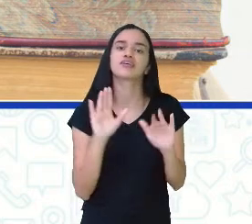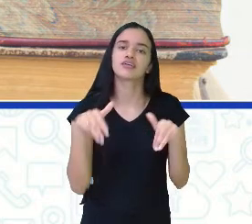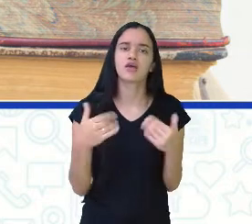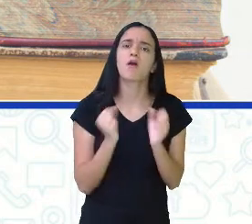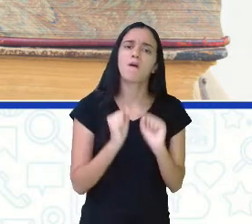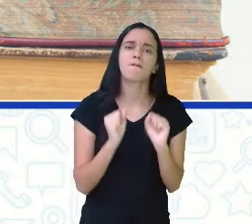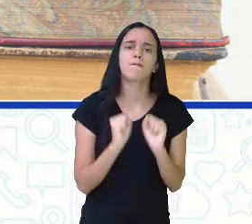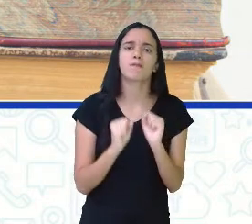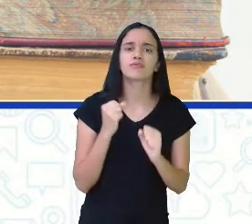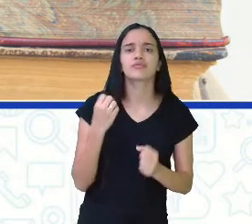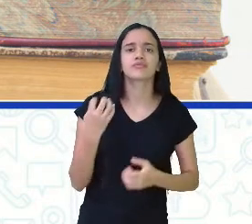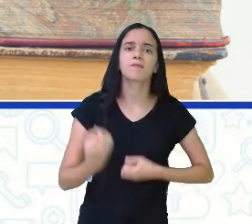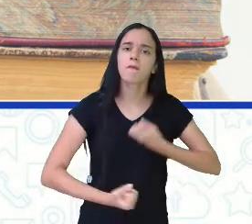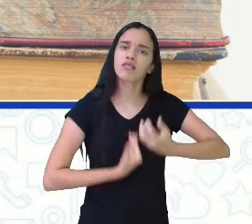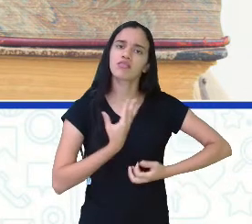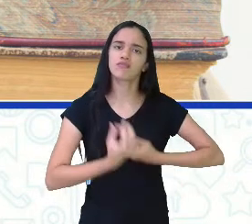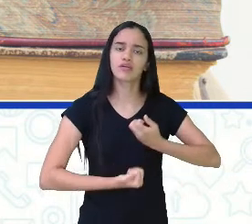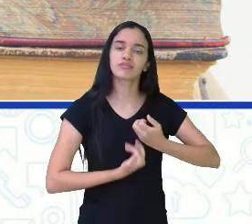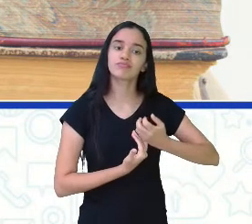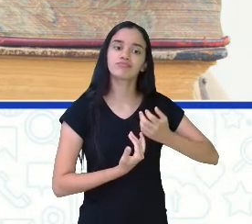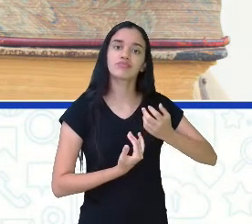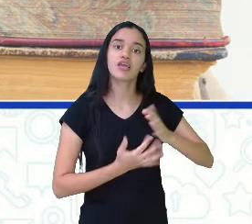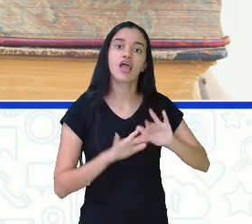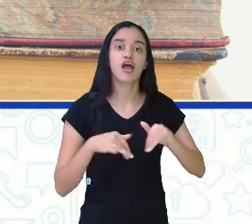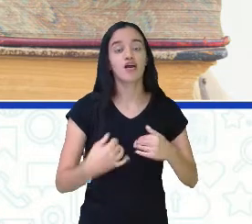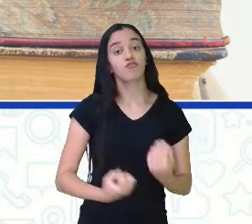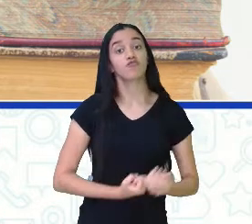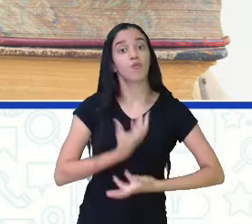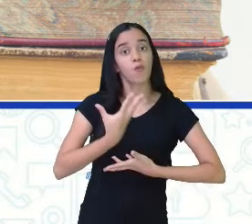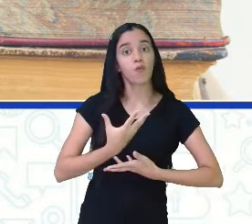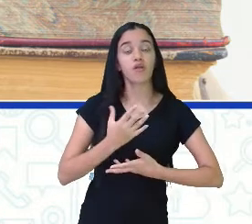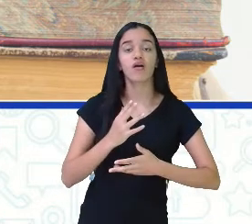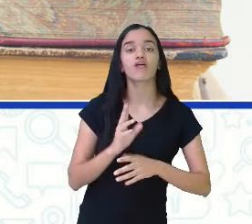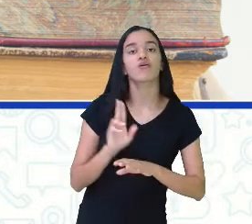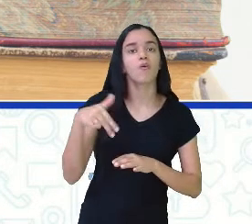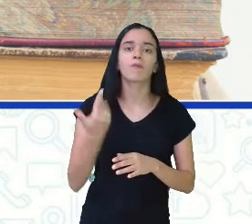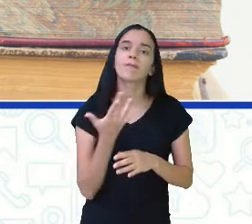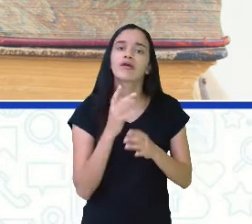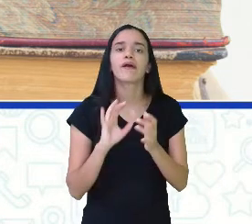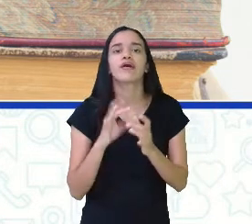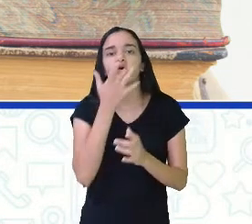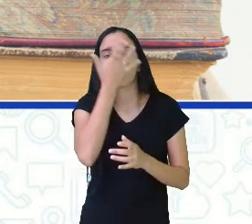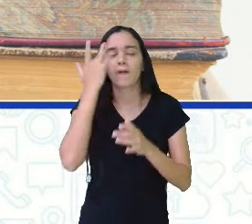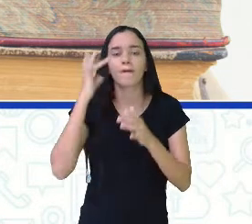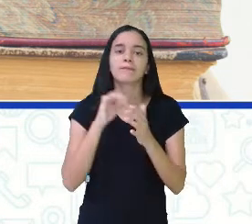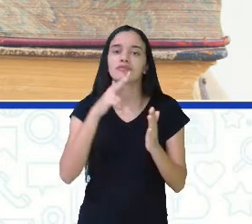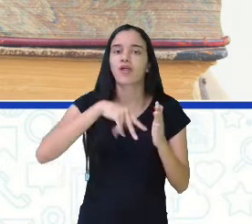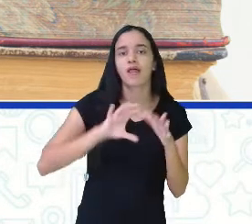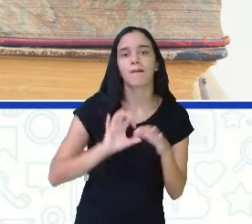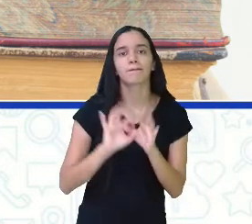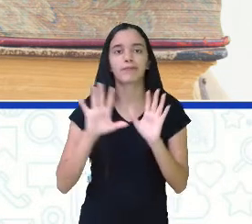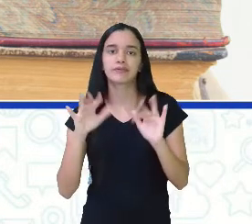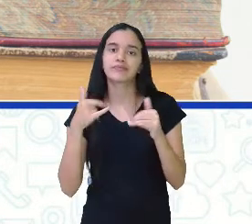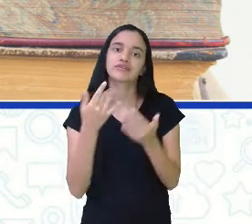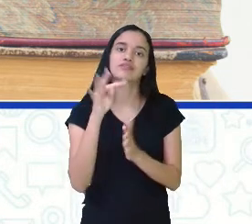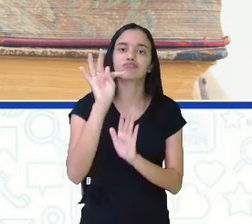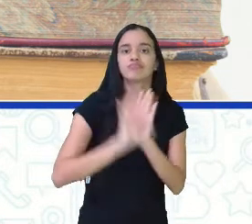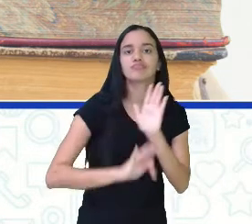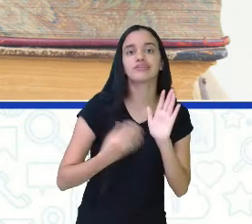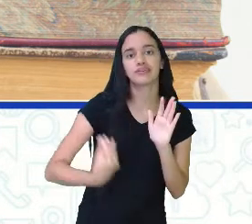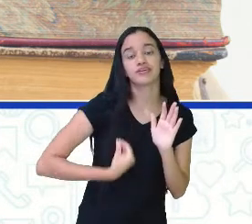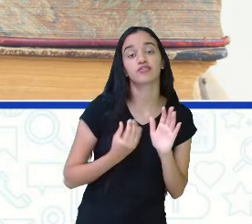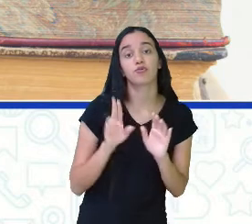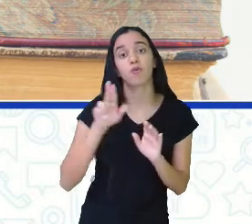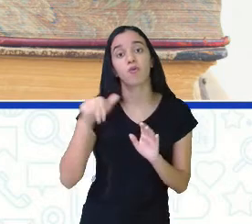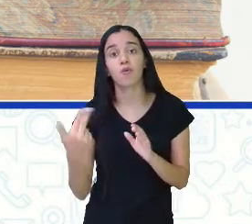Ela pode se manifestar de modo explícito, permitindo que o leitor identifique a presença de outros textos, ou